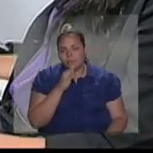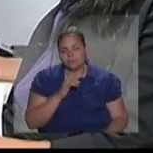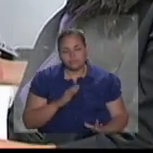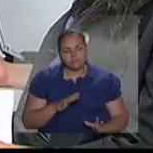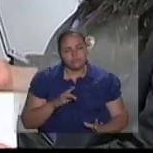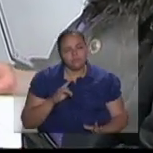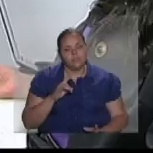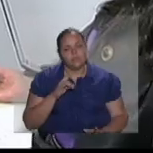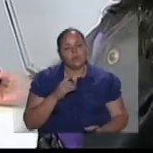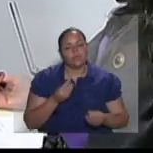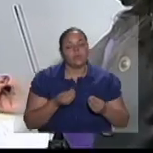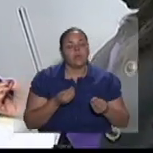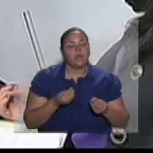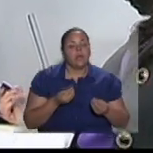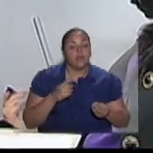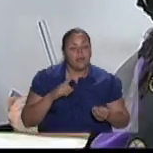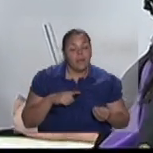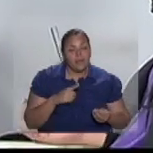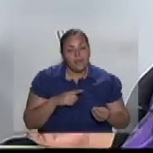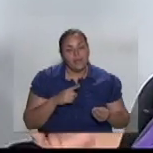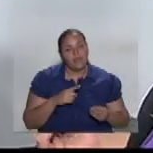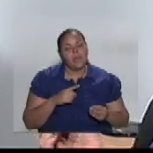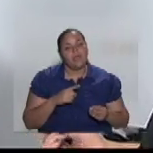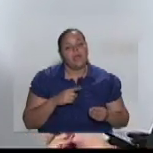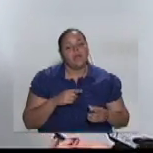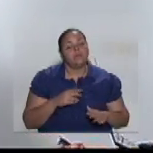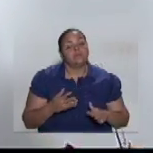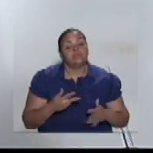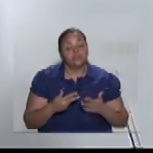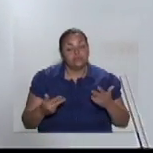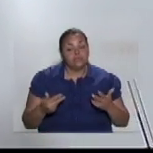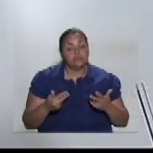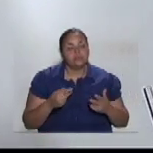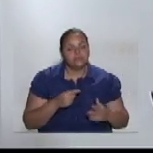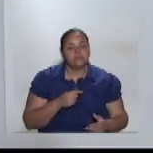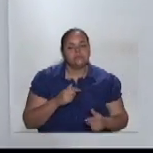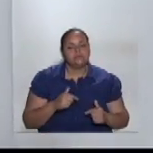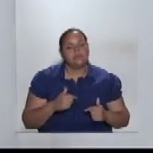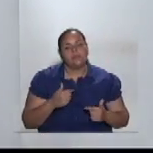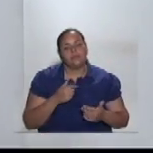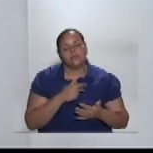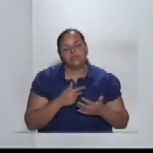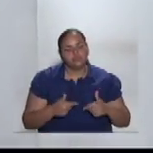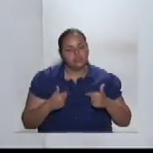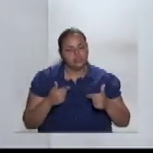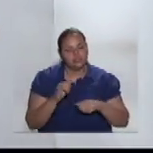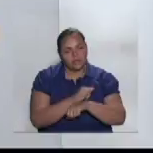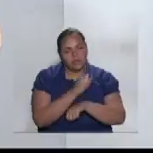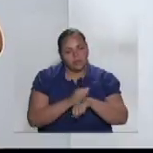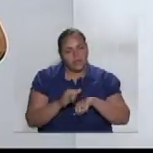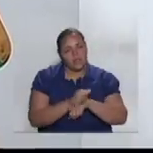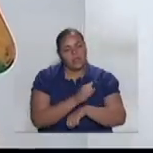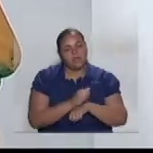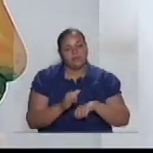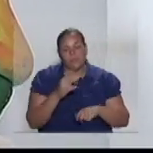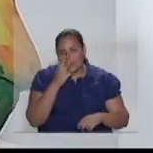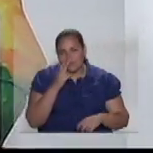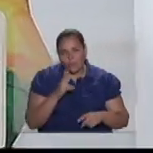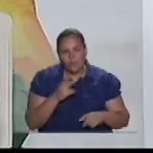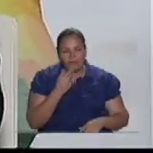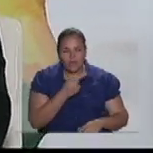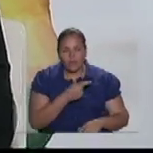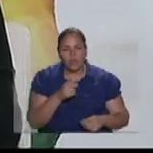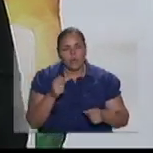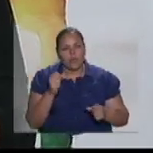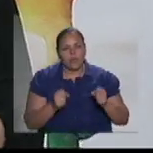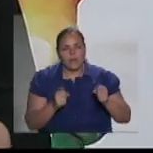saídas porque são saídas quando são são coisas produtivas, né? Estratégias como aí o freio de mão